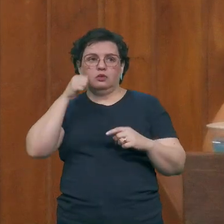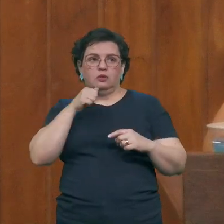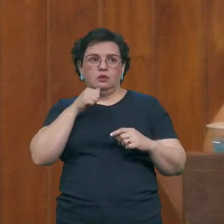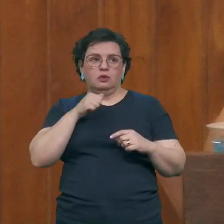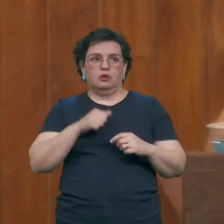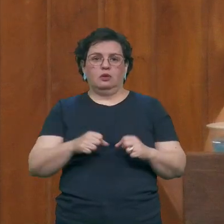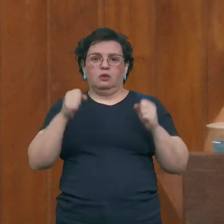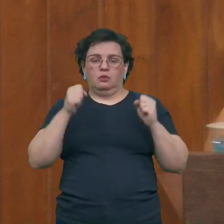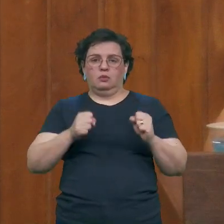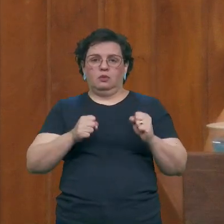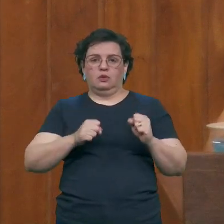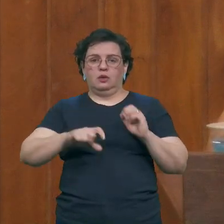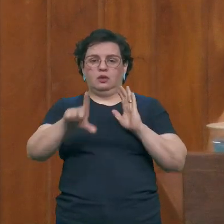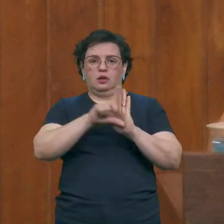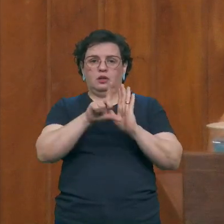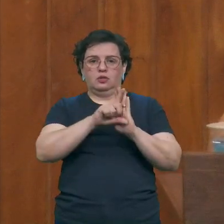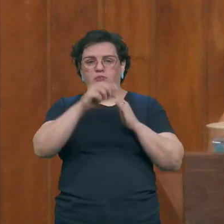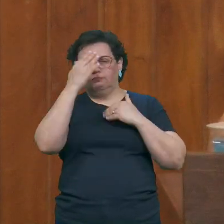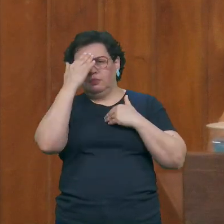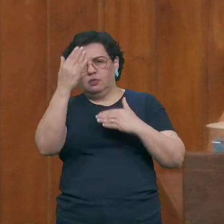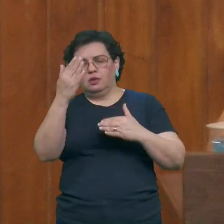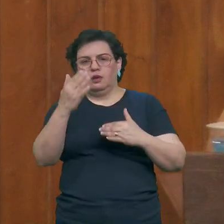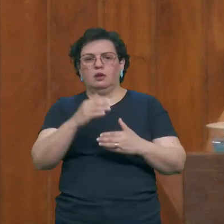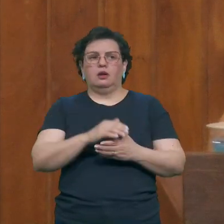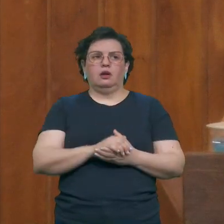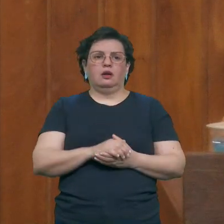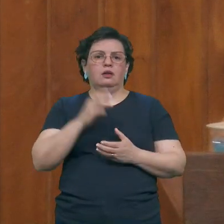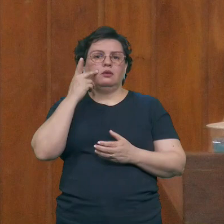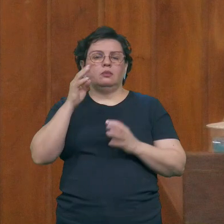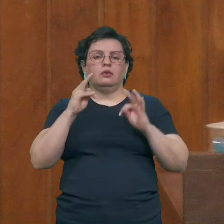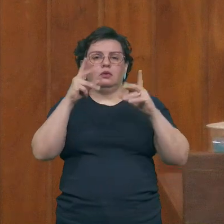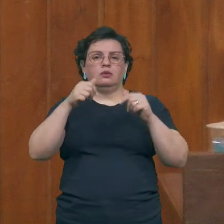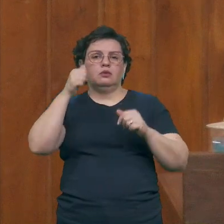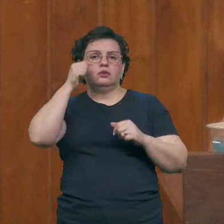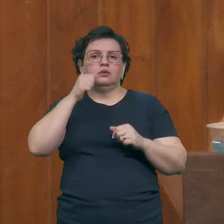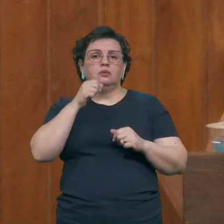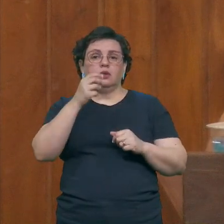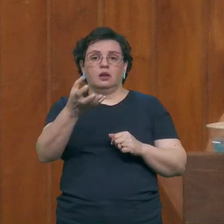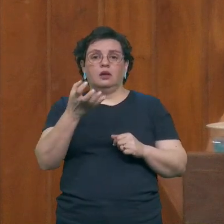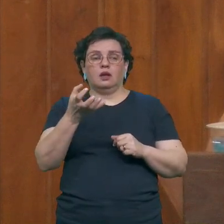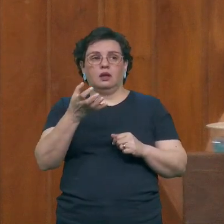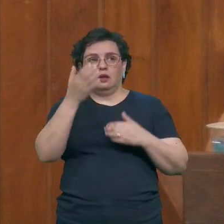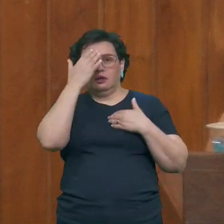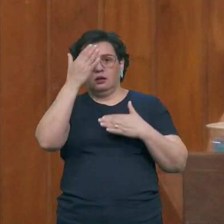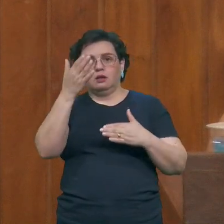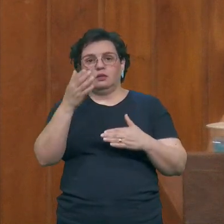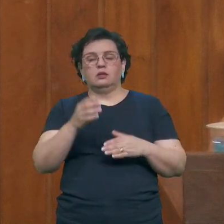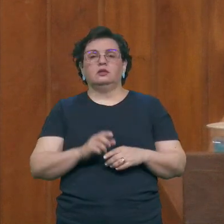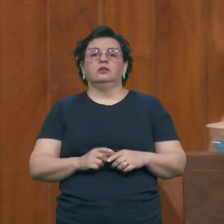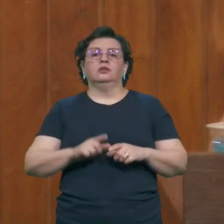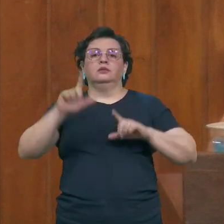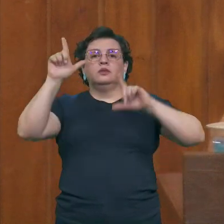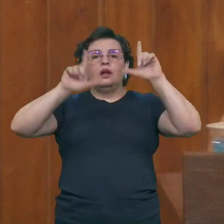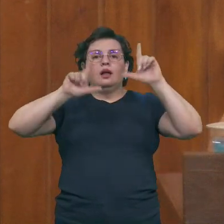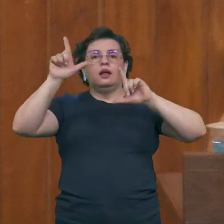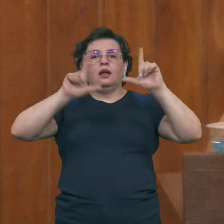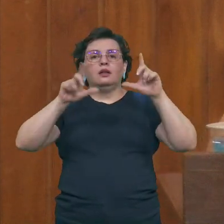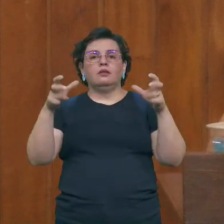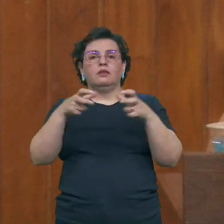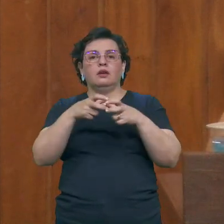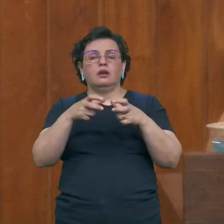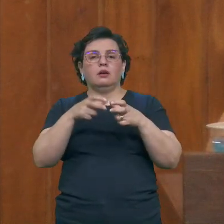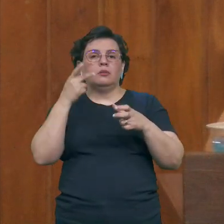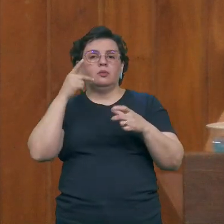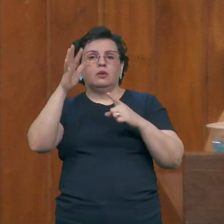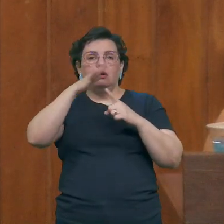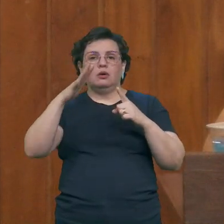Legislativo, nosso muito obrigado, nossa gratidão a todas as mulheres. Quero agradecer à TV Câmara pela homenagem e muito